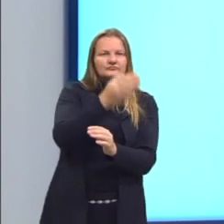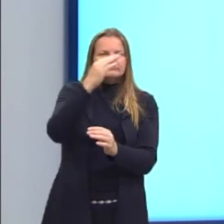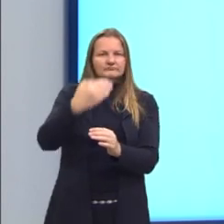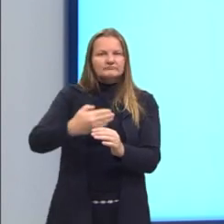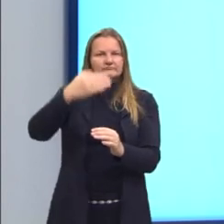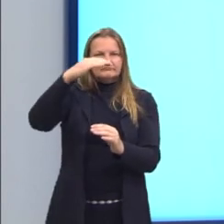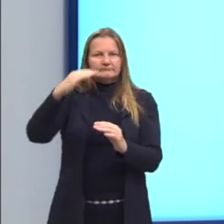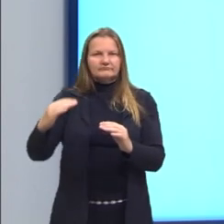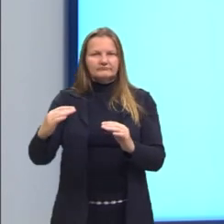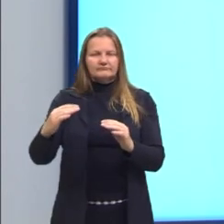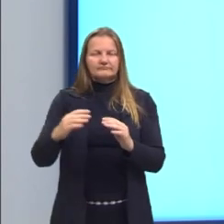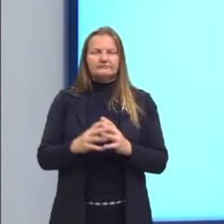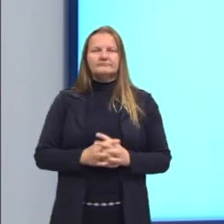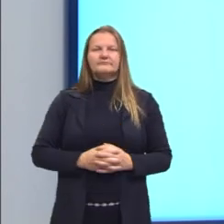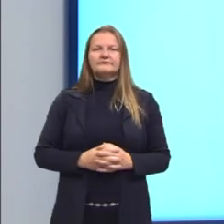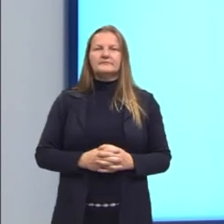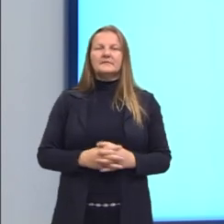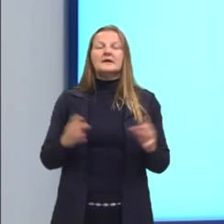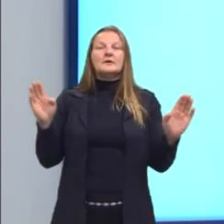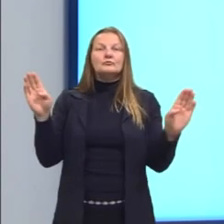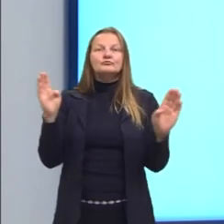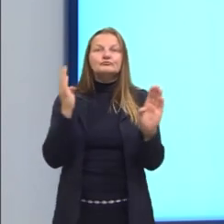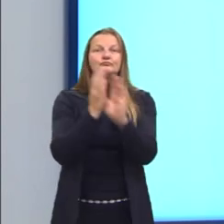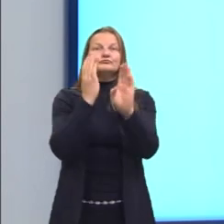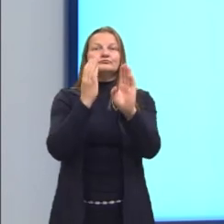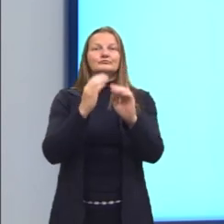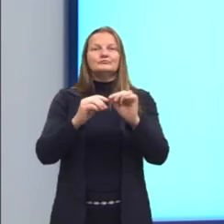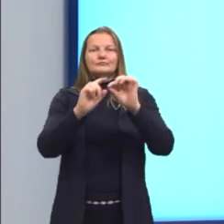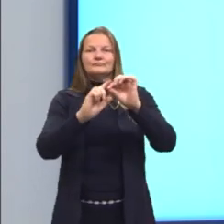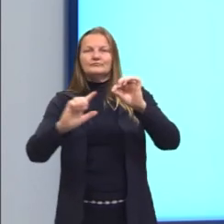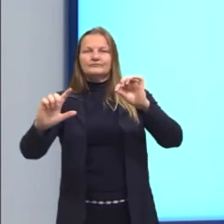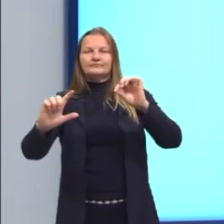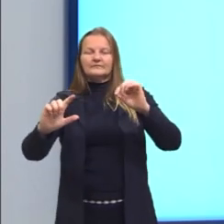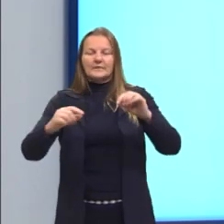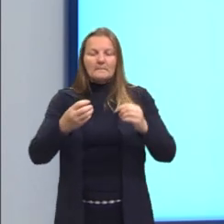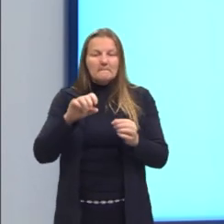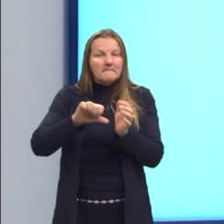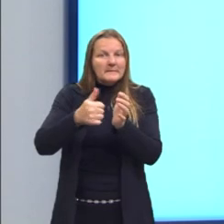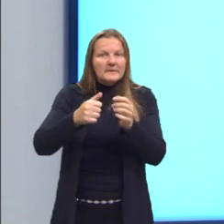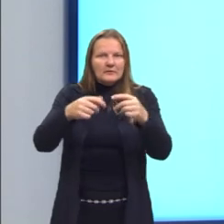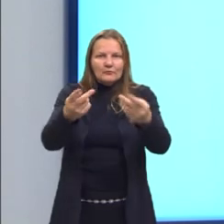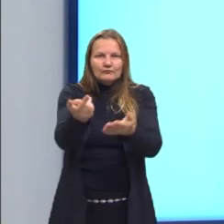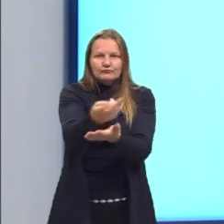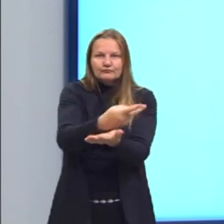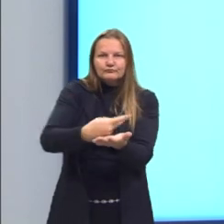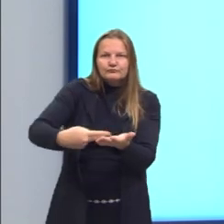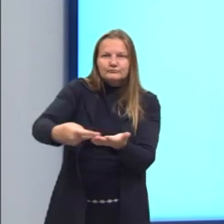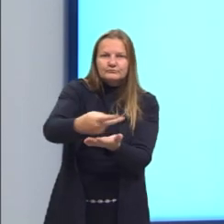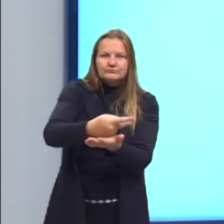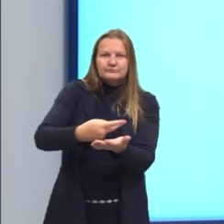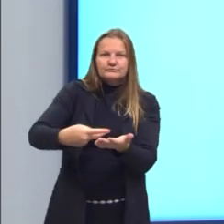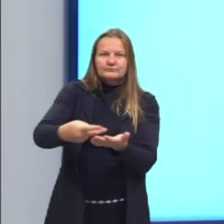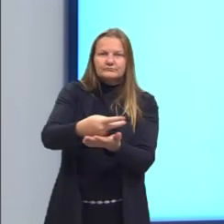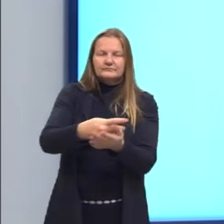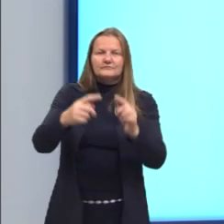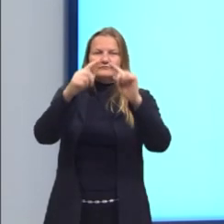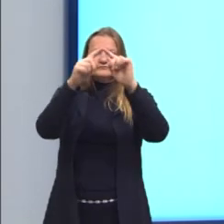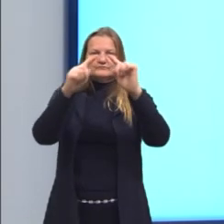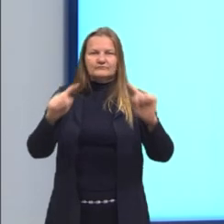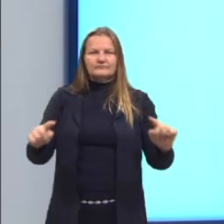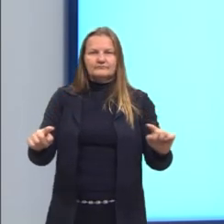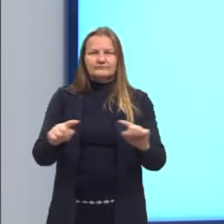então basicamente para o lateral a gente vê o formato a sempre vai ser né